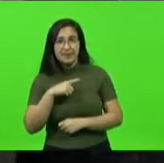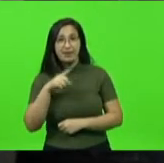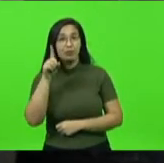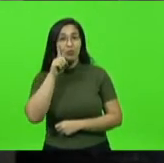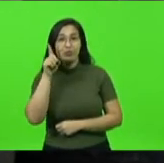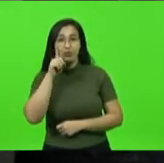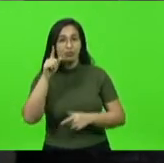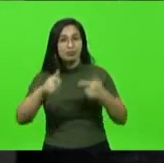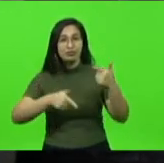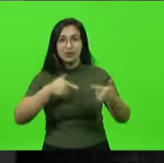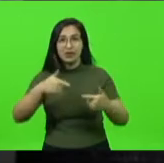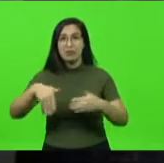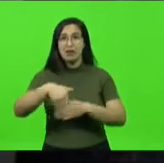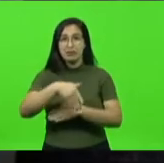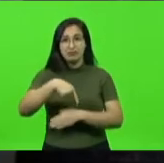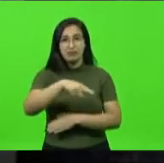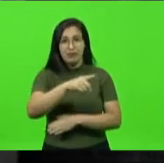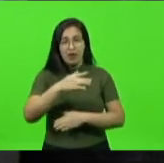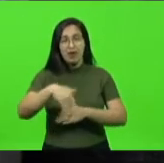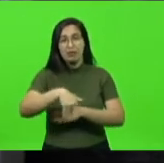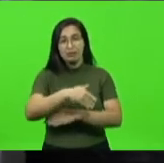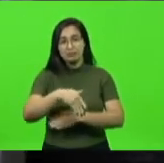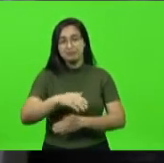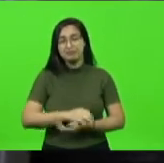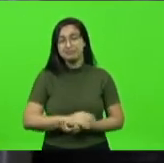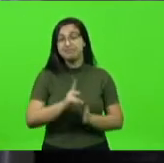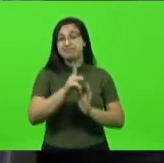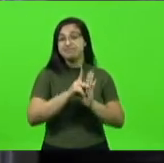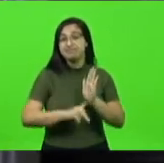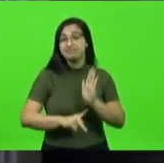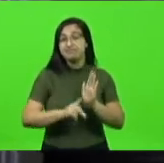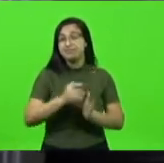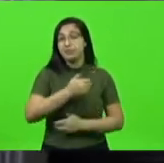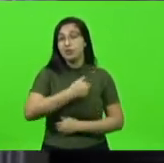dias. E o projeto do governo,